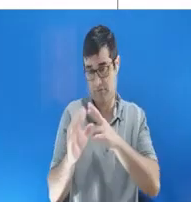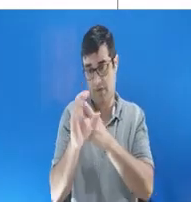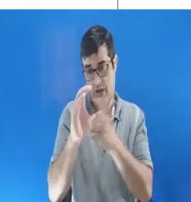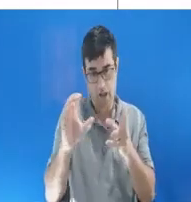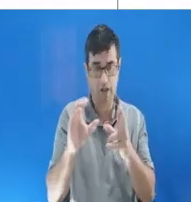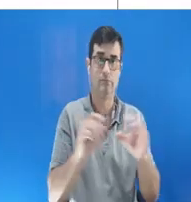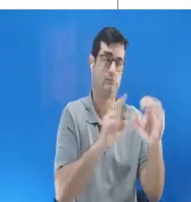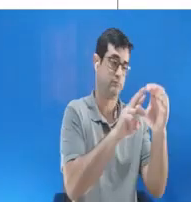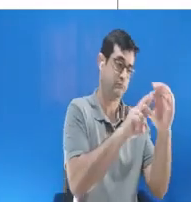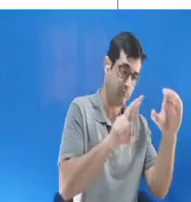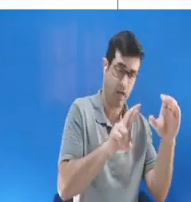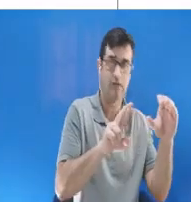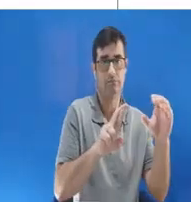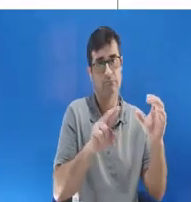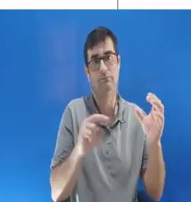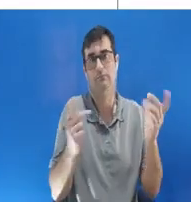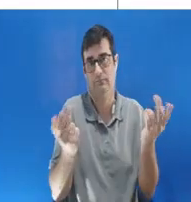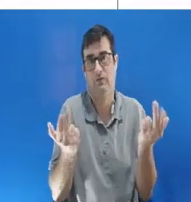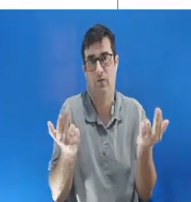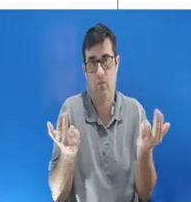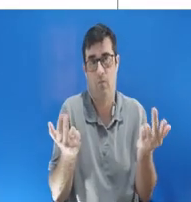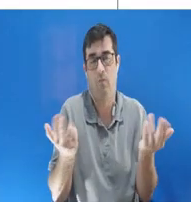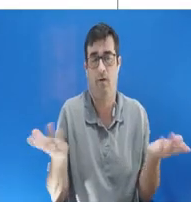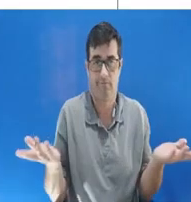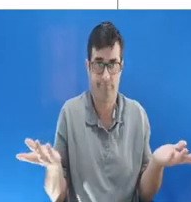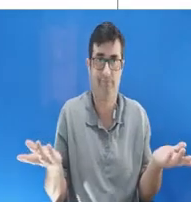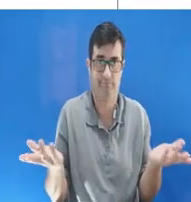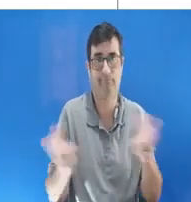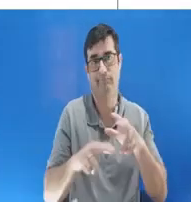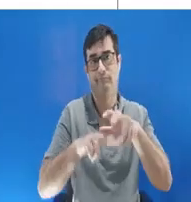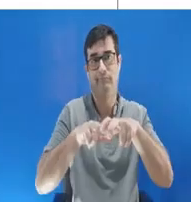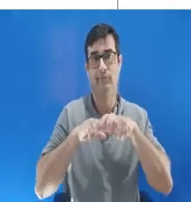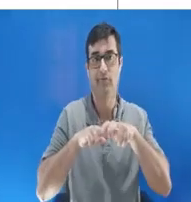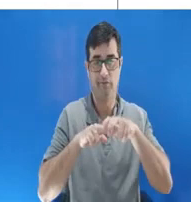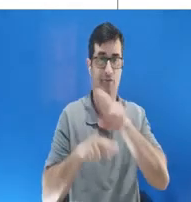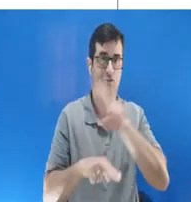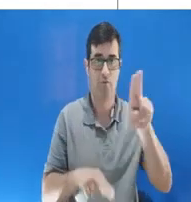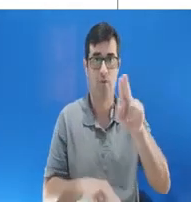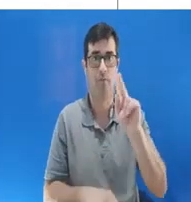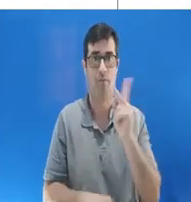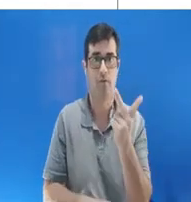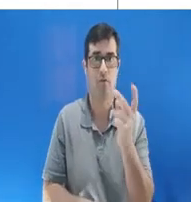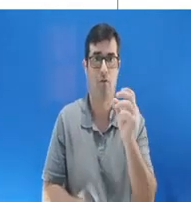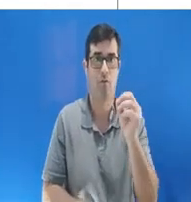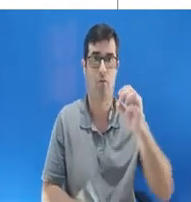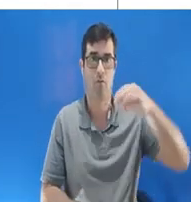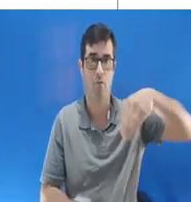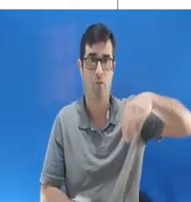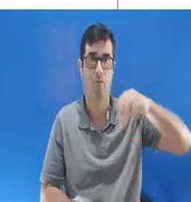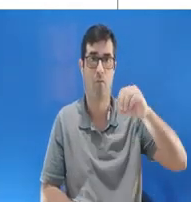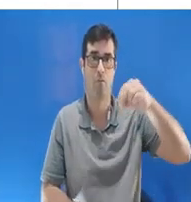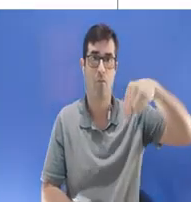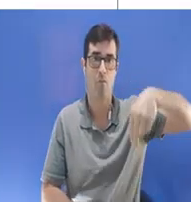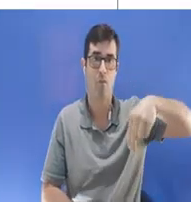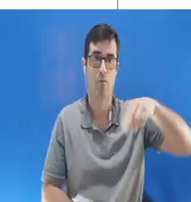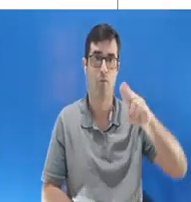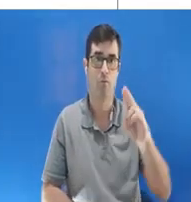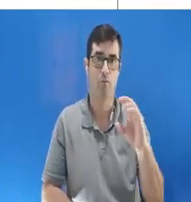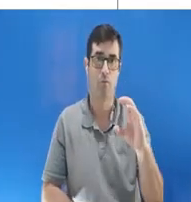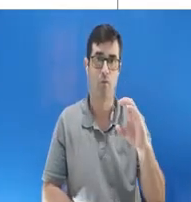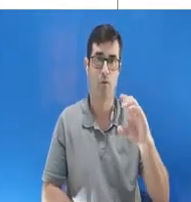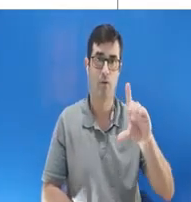raio de cada um dos dois átomos que são iguais. Por isso, homonucleadas, porque precisam ser os dois